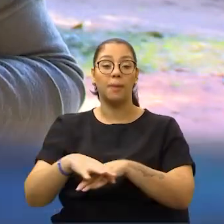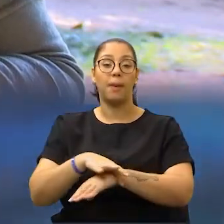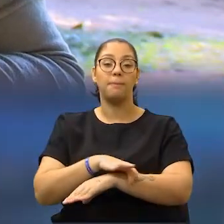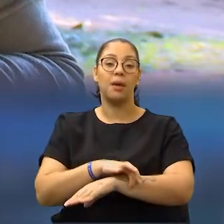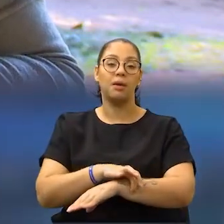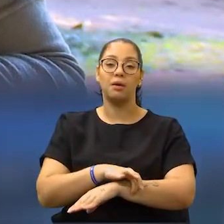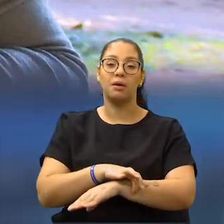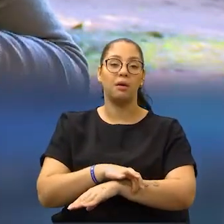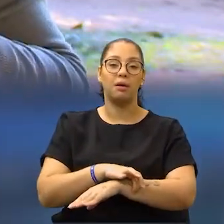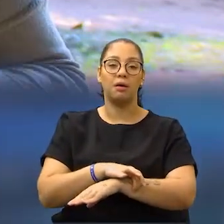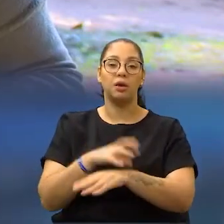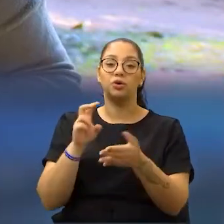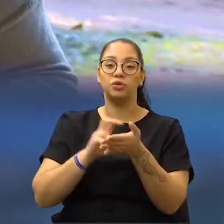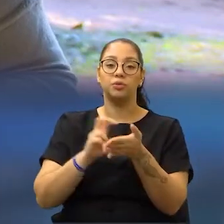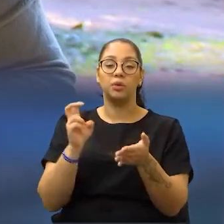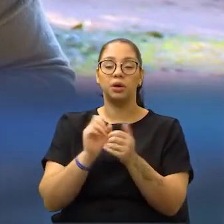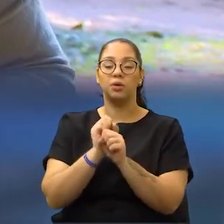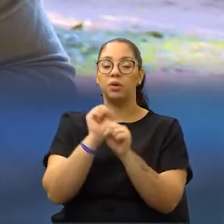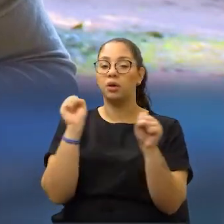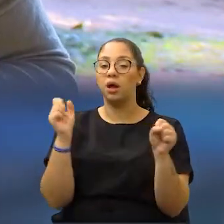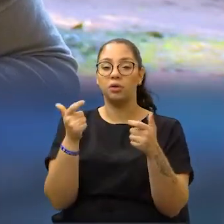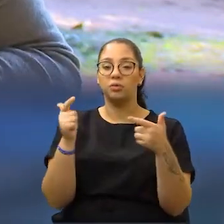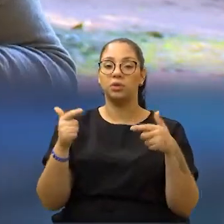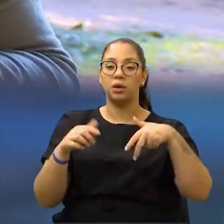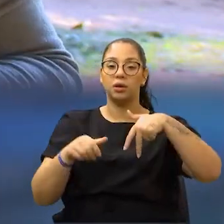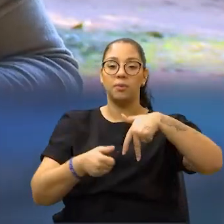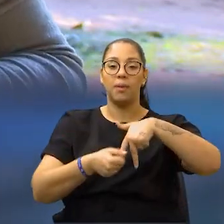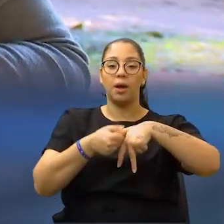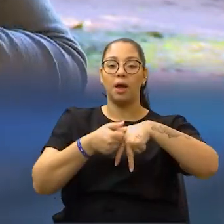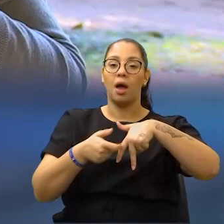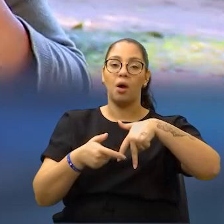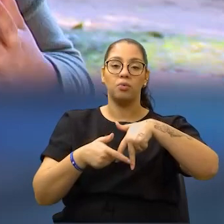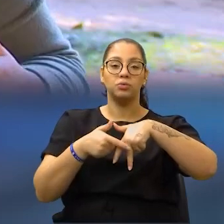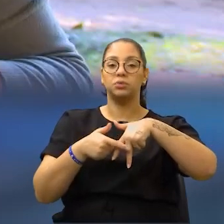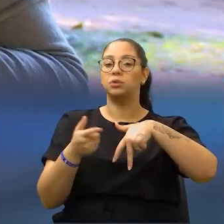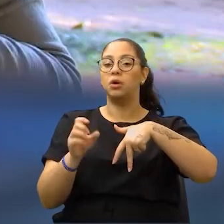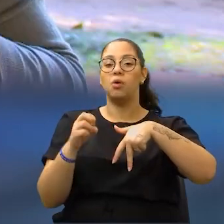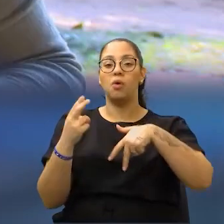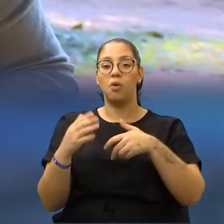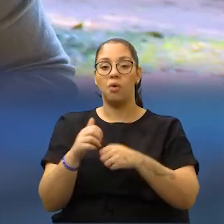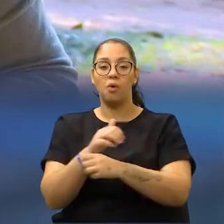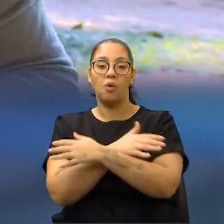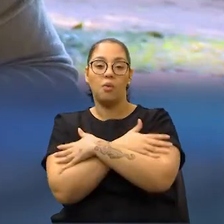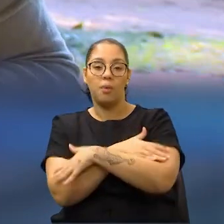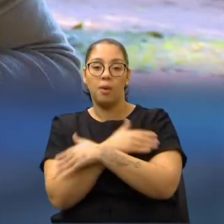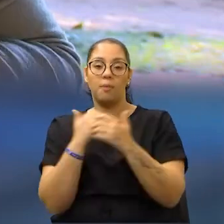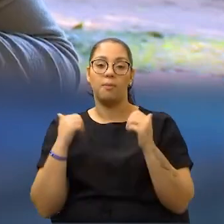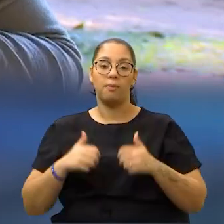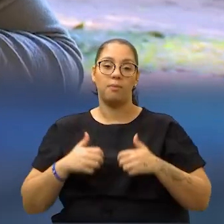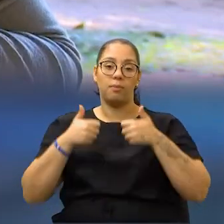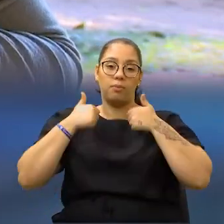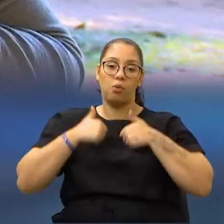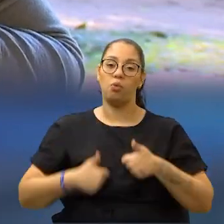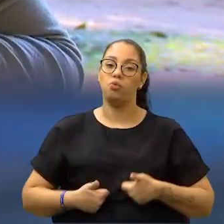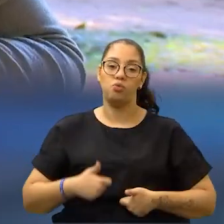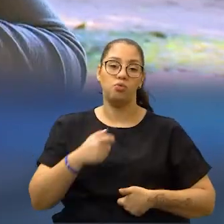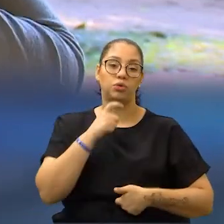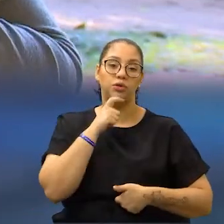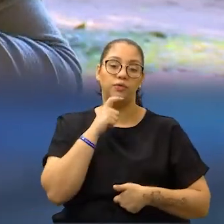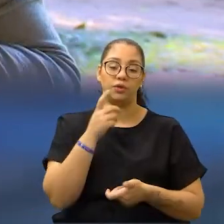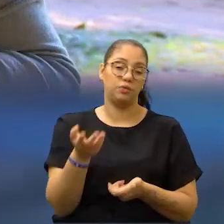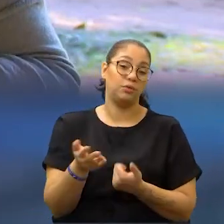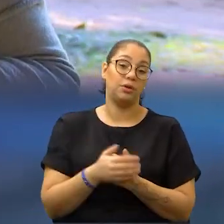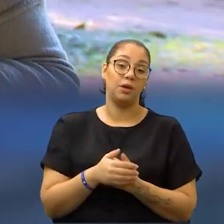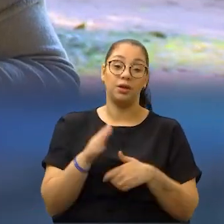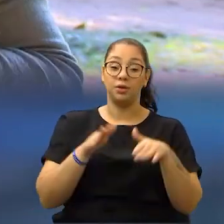adolescente não tem uma meia para colocar numa manhã, não tem uma calça, não tem uma blusa de frio, né? Estou citando isso porque isso talvez